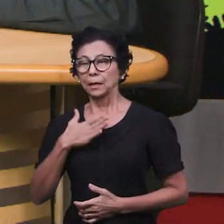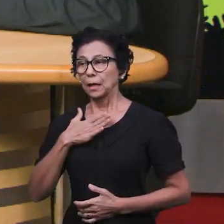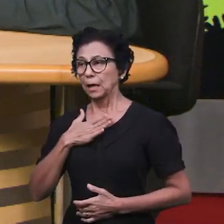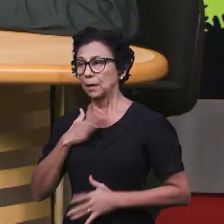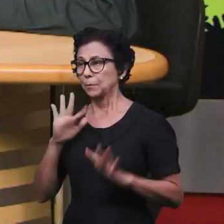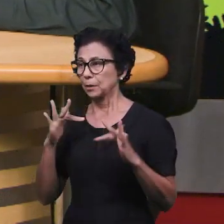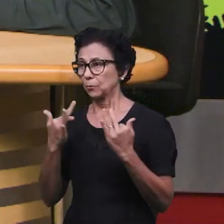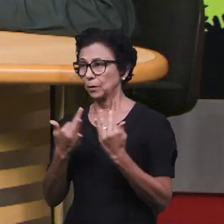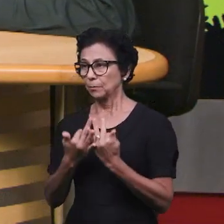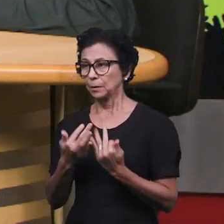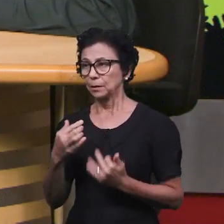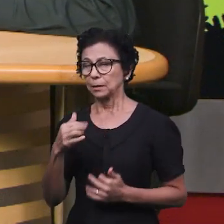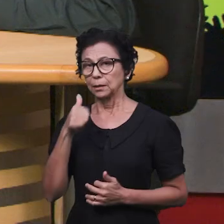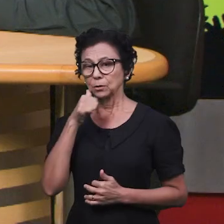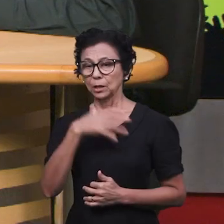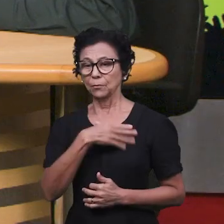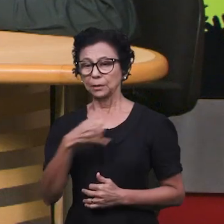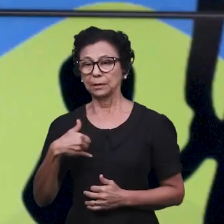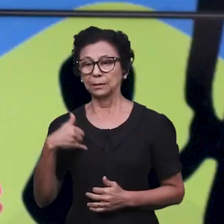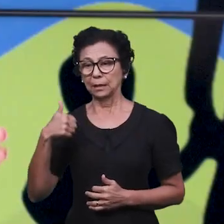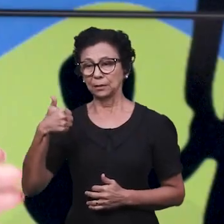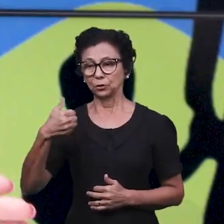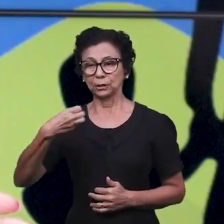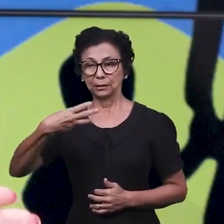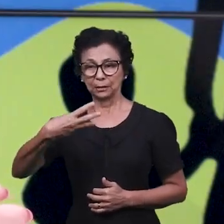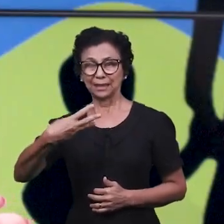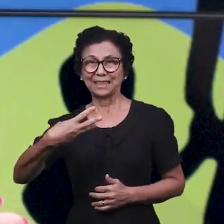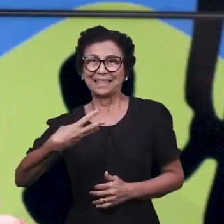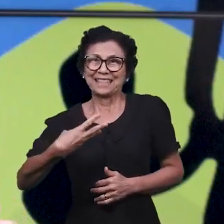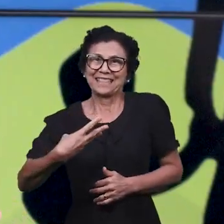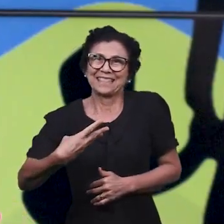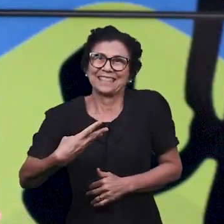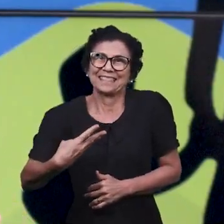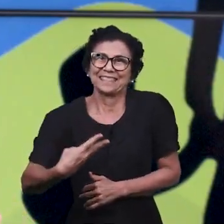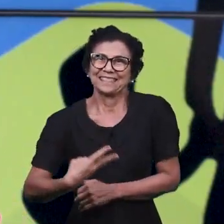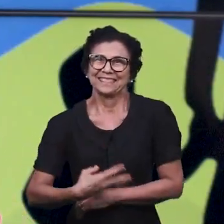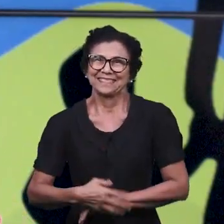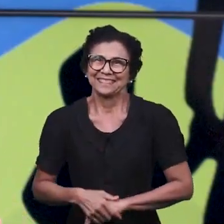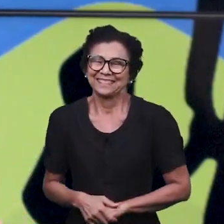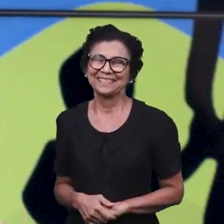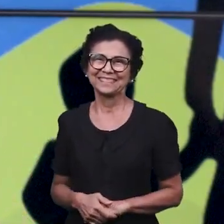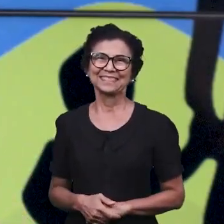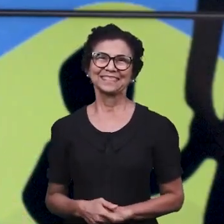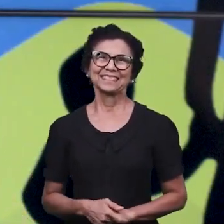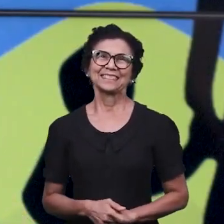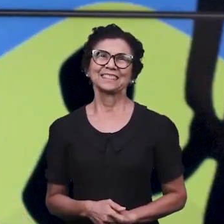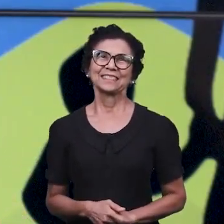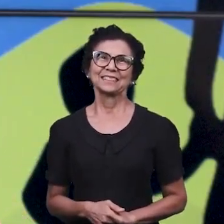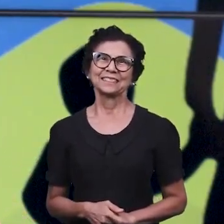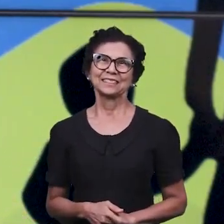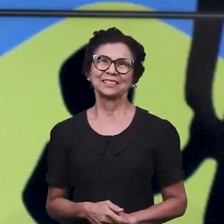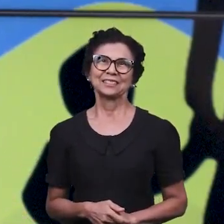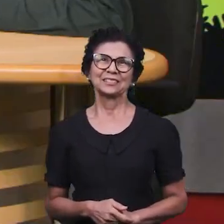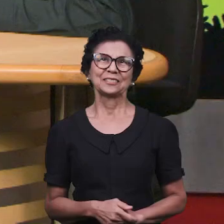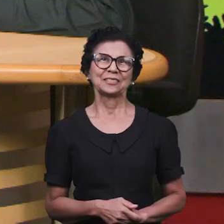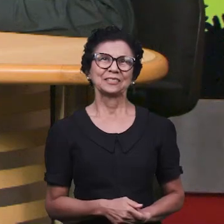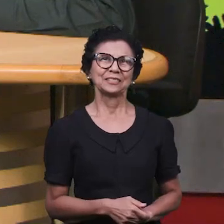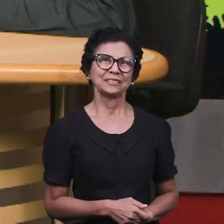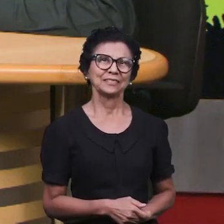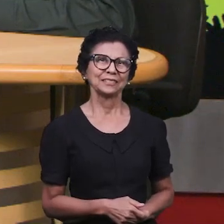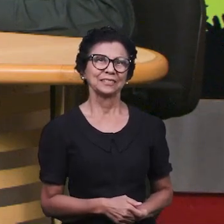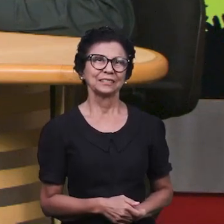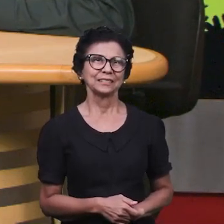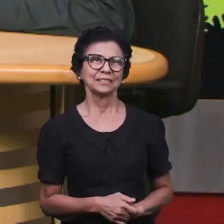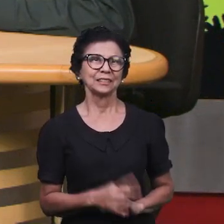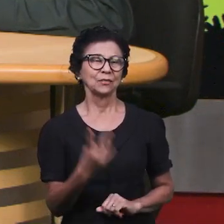da minha casa porque eu tenho uma filha de 13 anos. Ela desliga Lindíssima, o celular. Participou do programa. E a respeito disso,